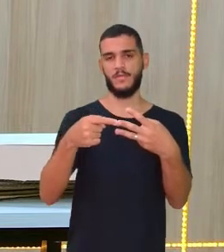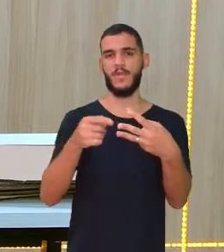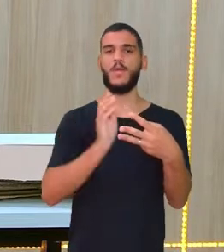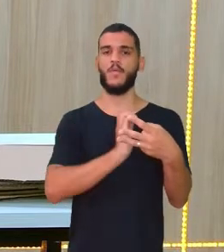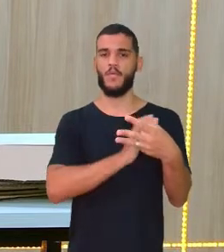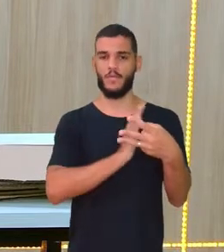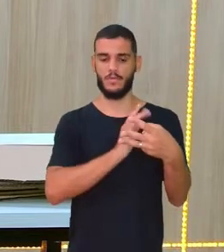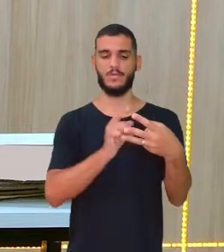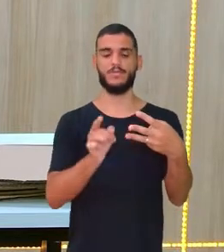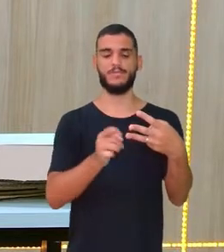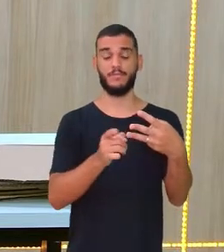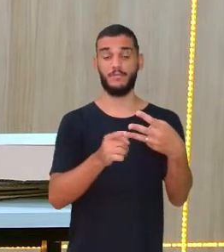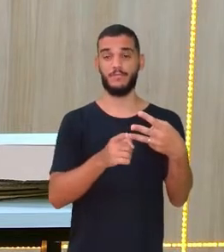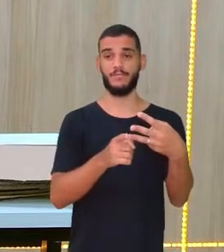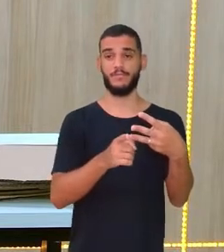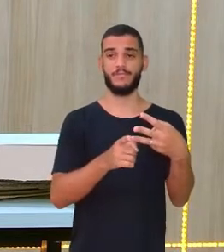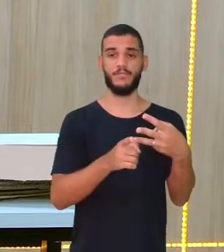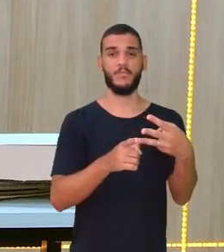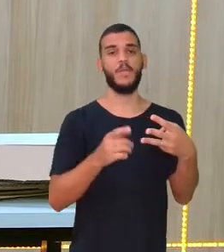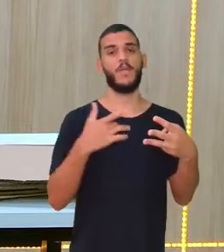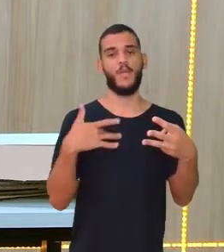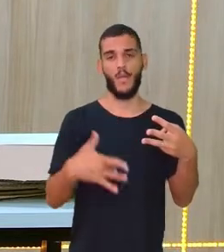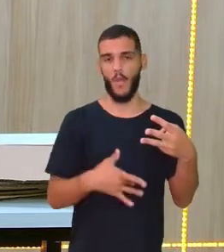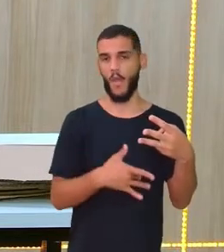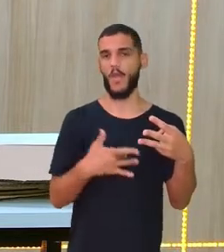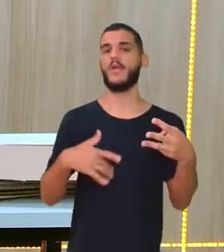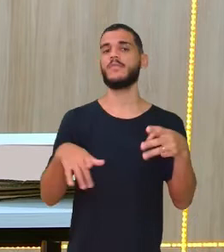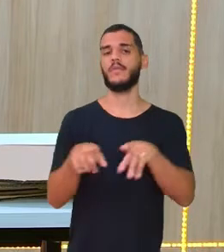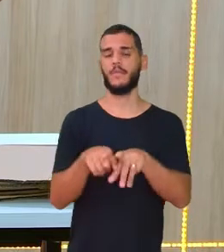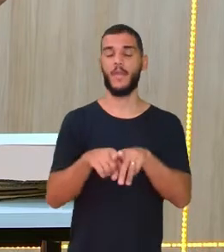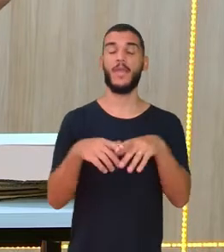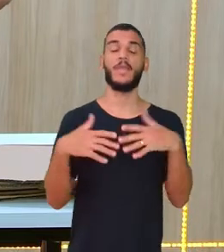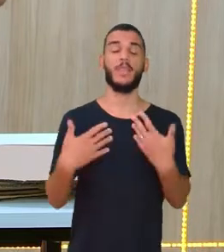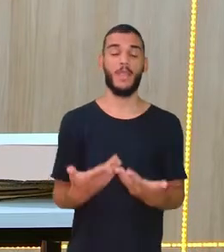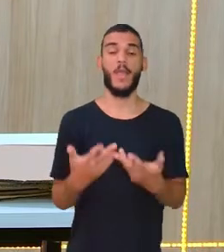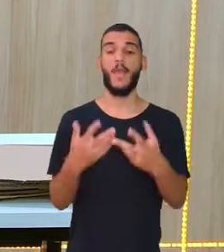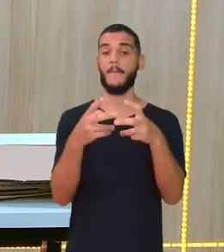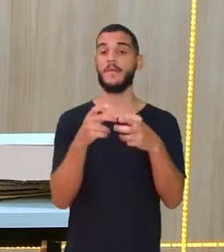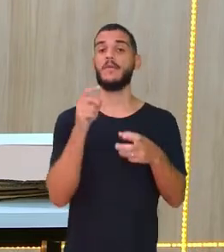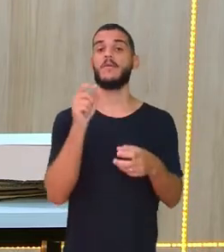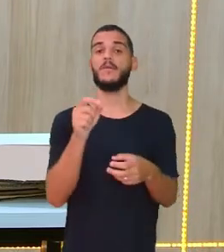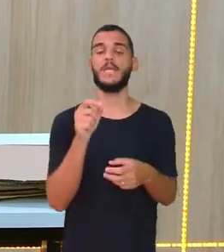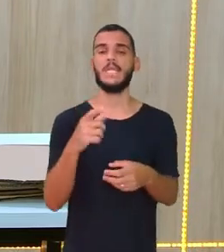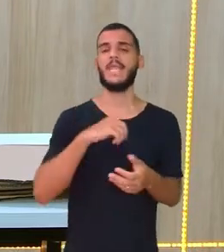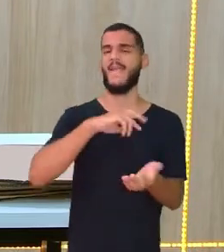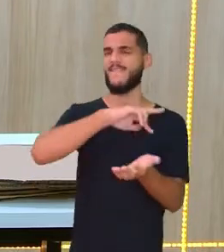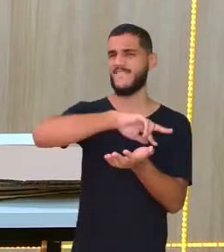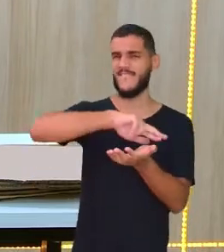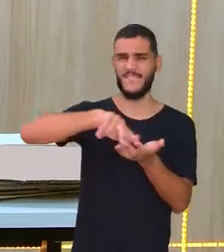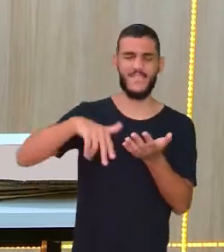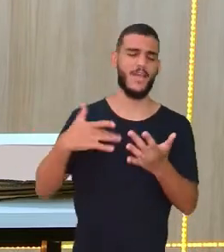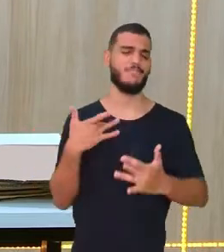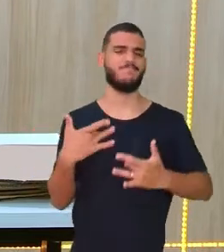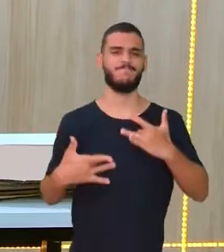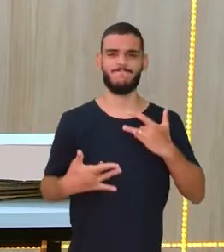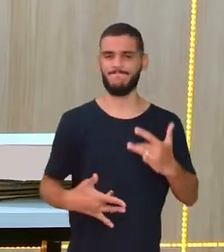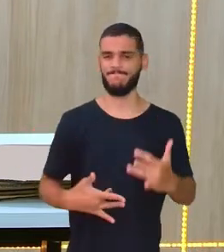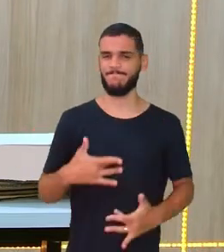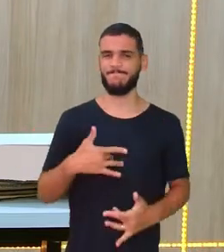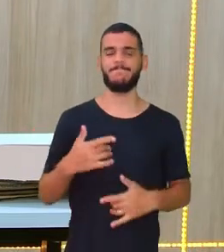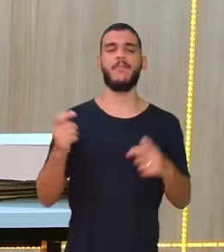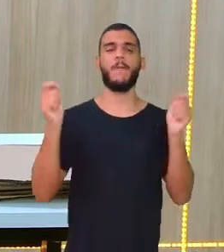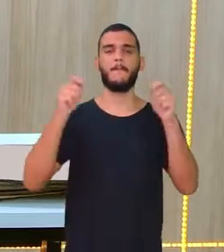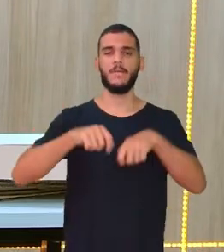ao coração, e aqui há alguns órgãos. Então, nós estamos diante de uma quantidade aí de órgãos que também